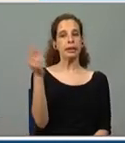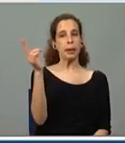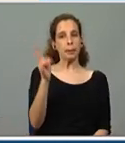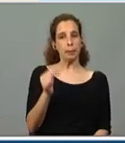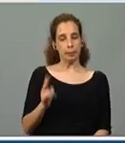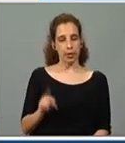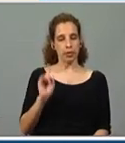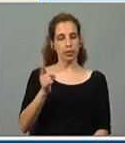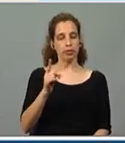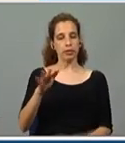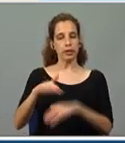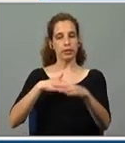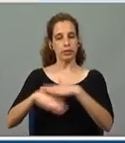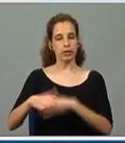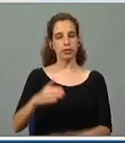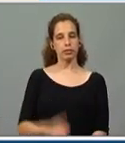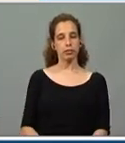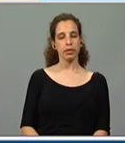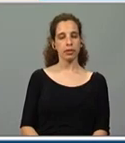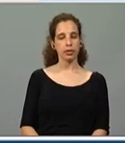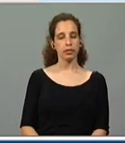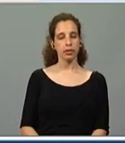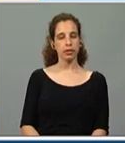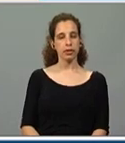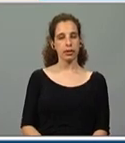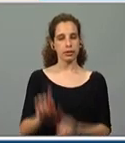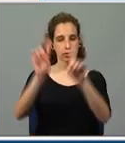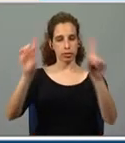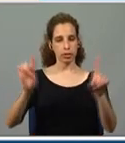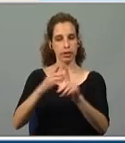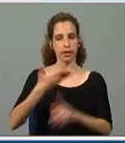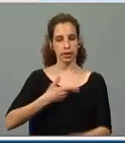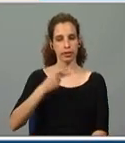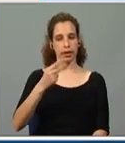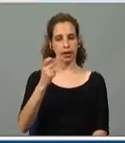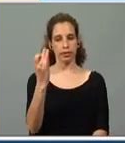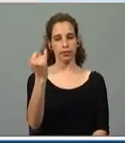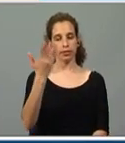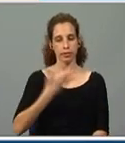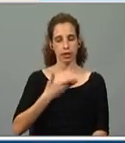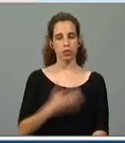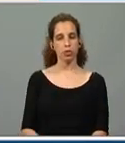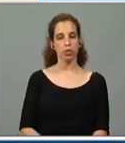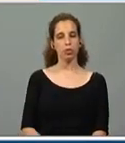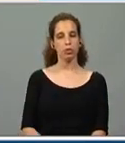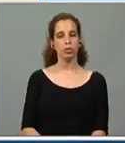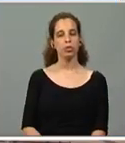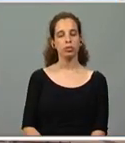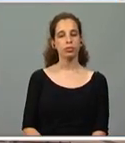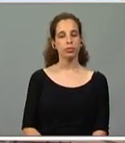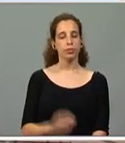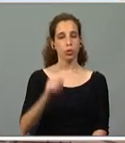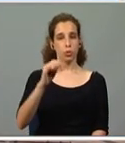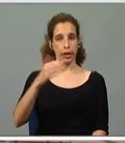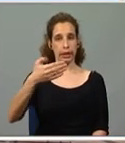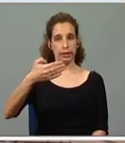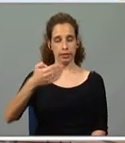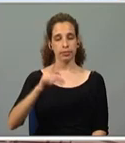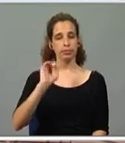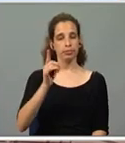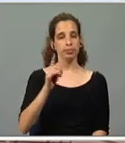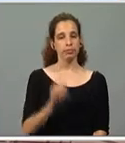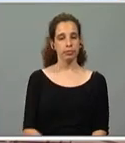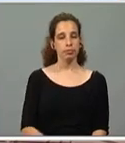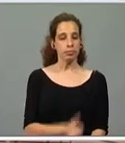aqui representada pelo alquimista deste quadro de David Teniers, um pintor flamengo do século XVII. Portanto, quer